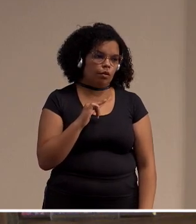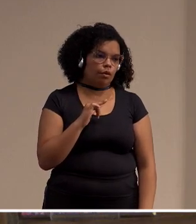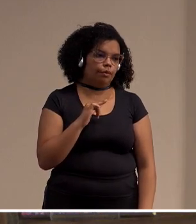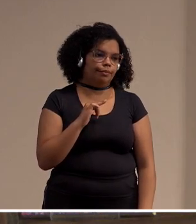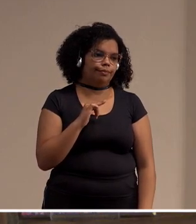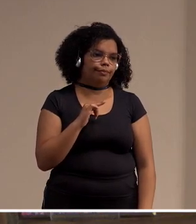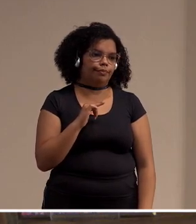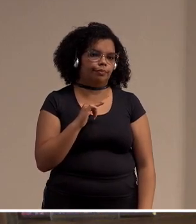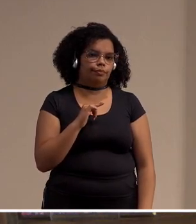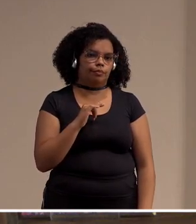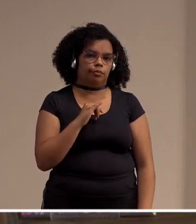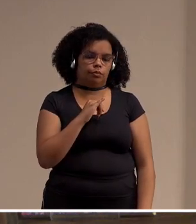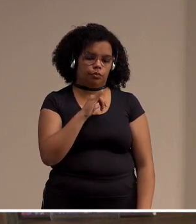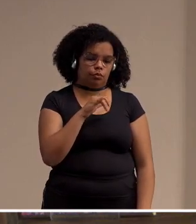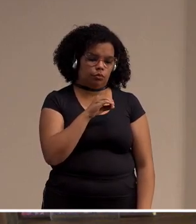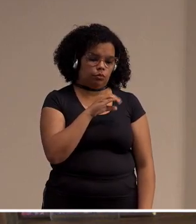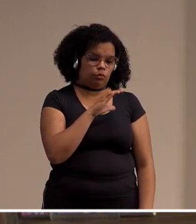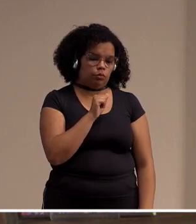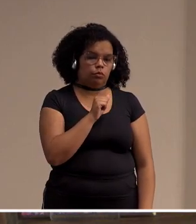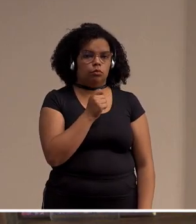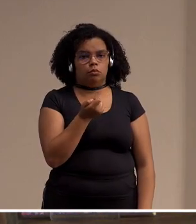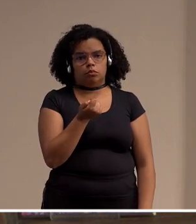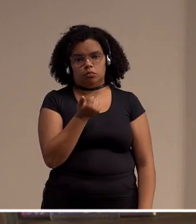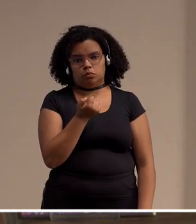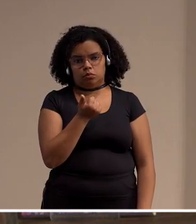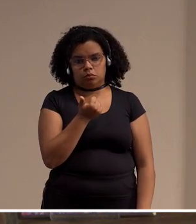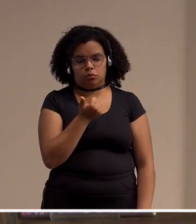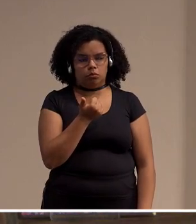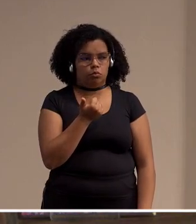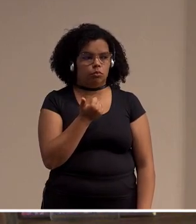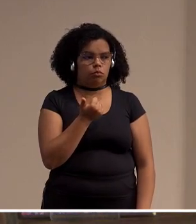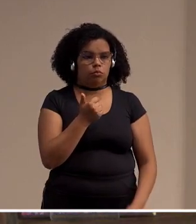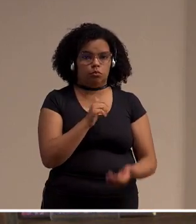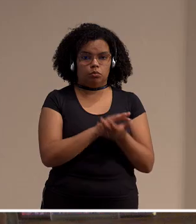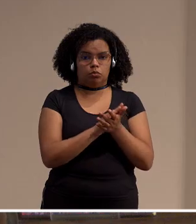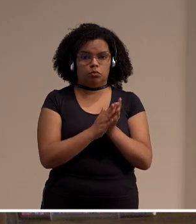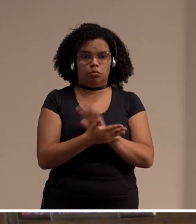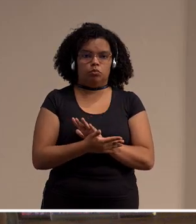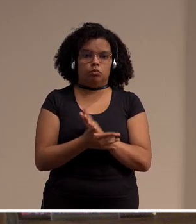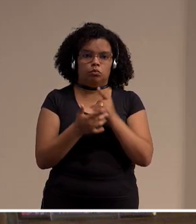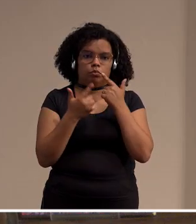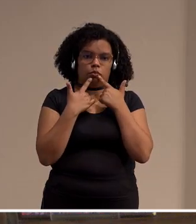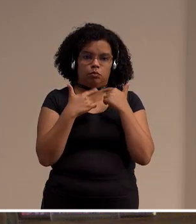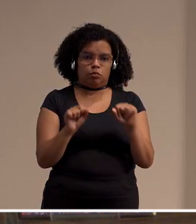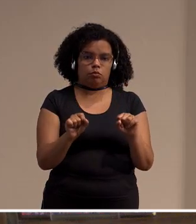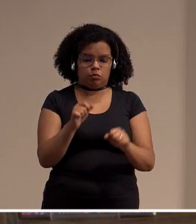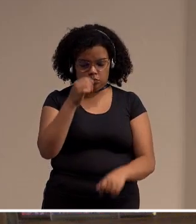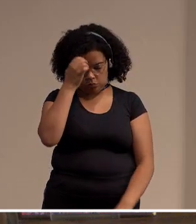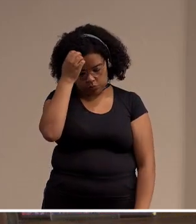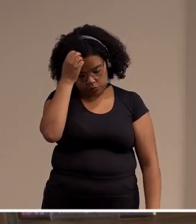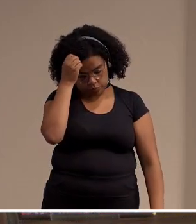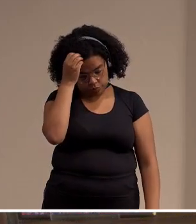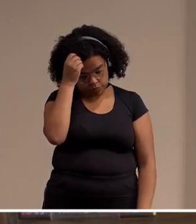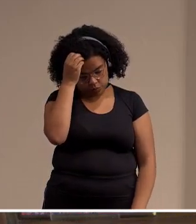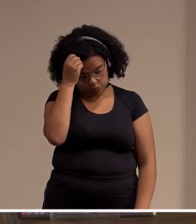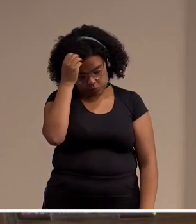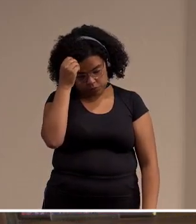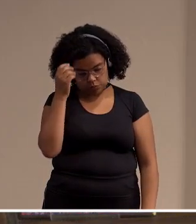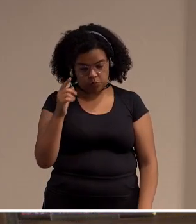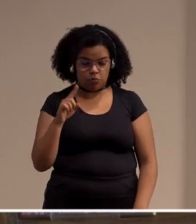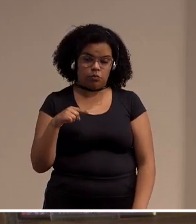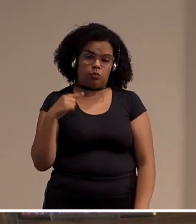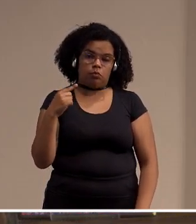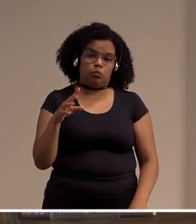do Joca, é quase uma destruição da própria linguagem, né? Essa necessidade de, depois de